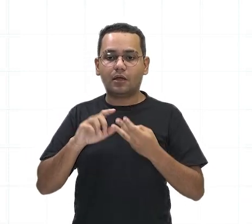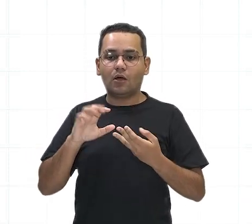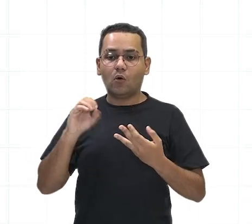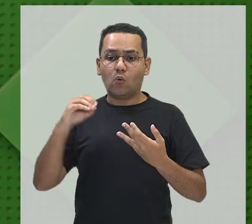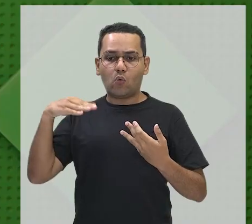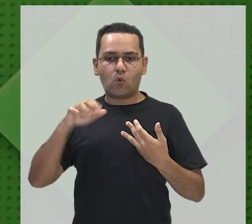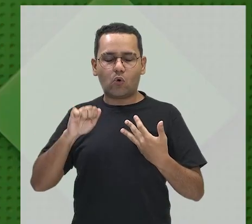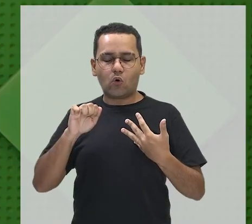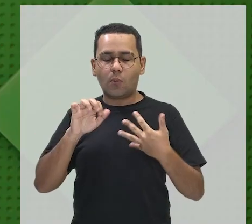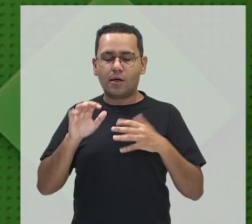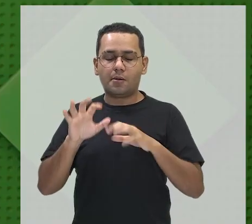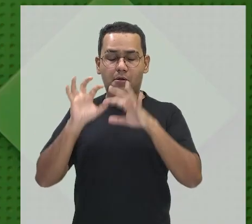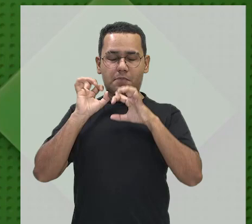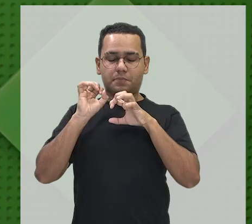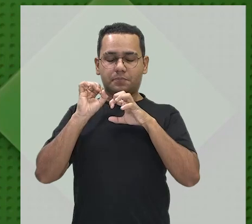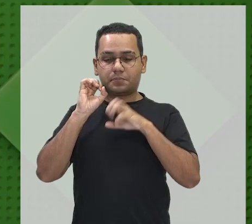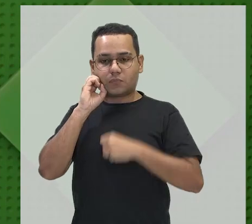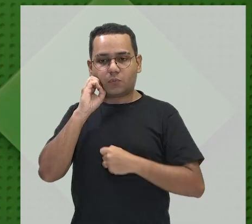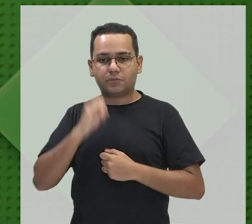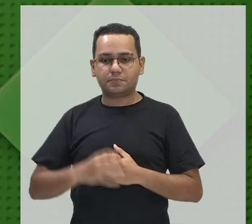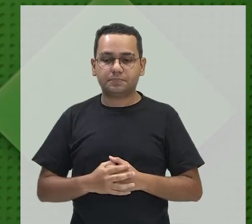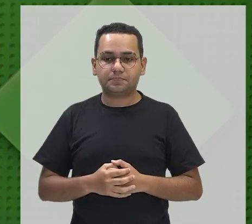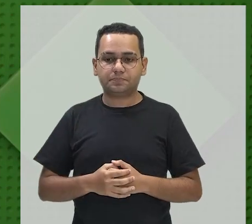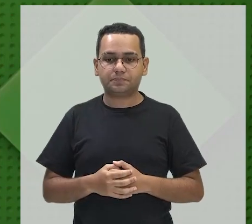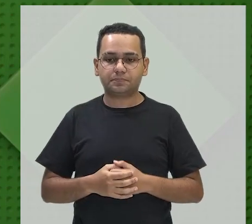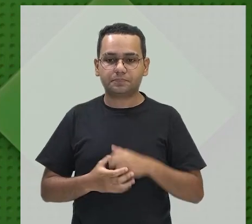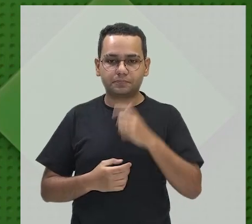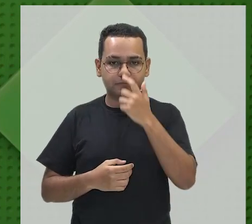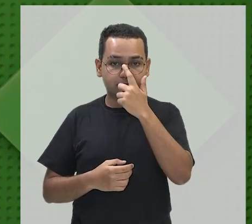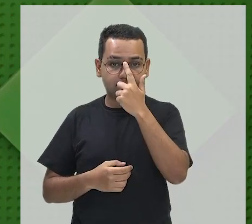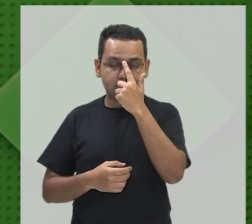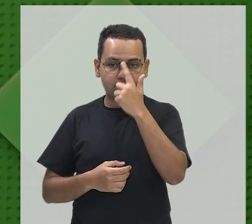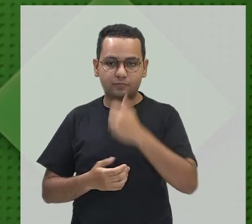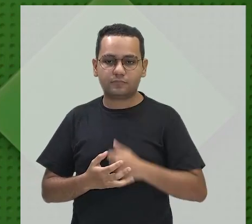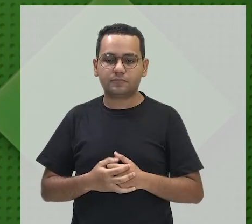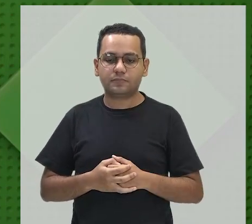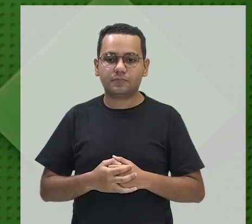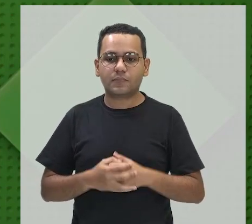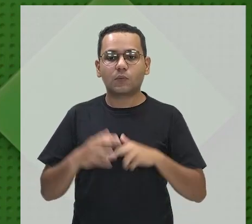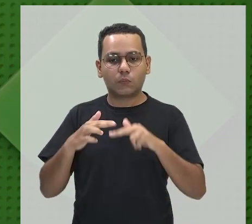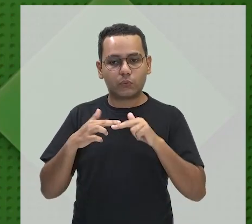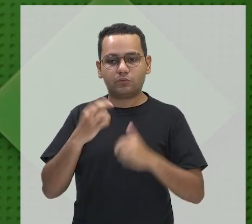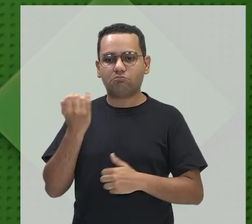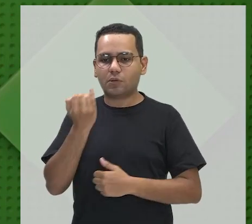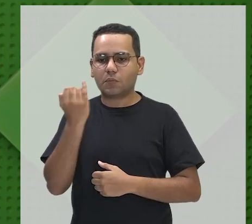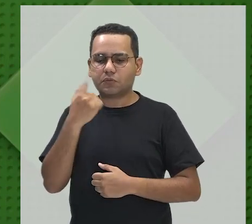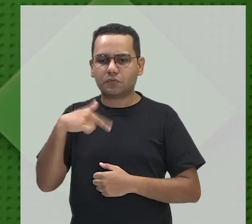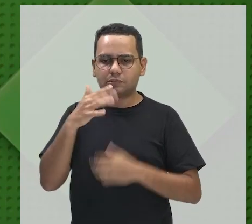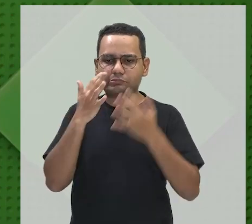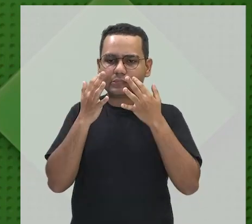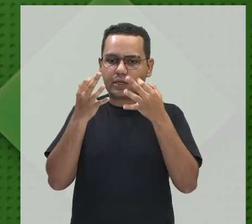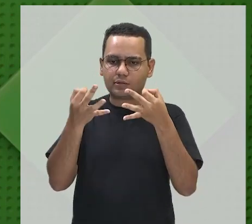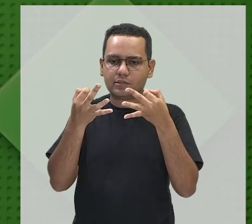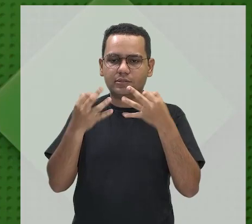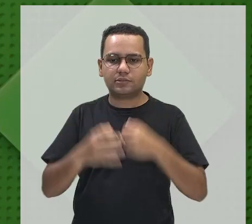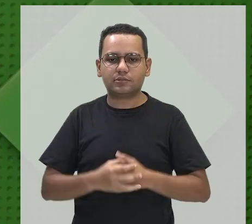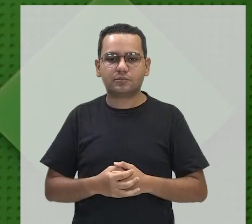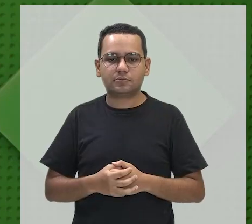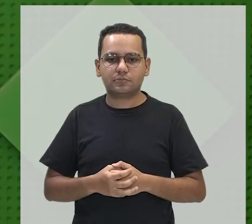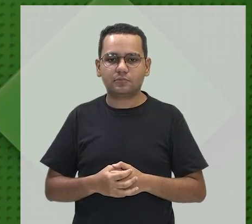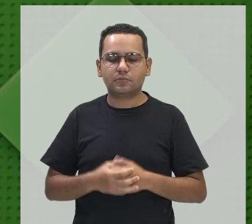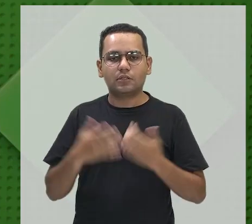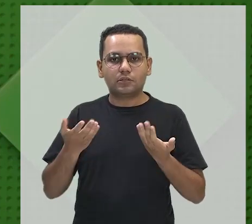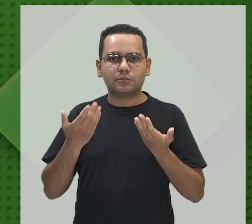desses sintomas da malária. Então, como nós falamos, é importante ficar atentos ali a esses sintomas, né? Principalmente aos